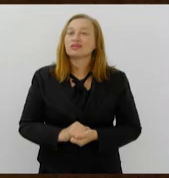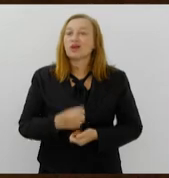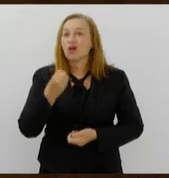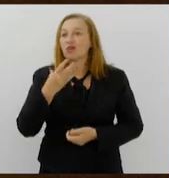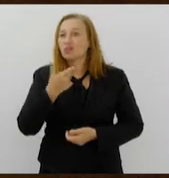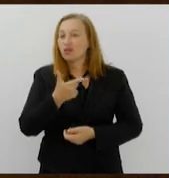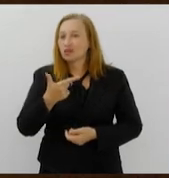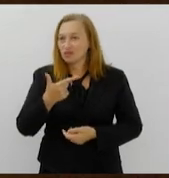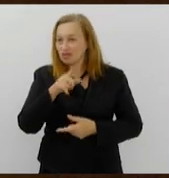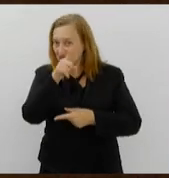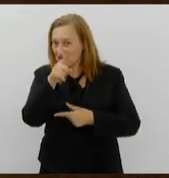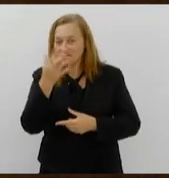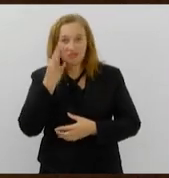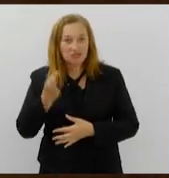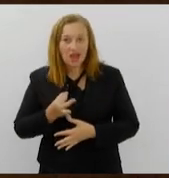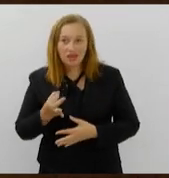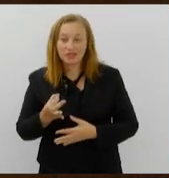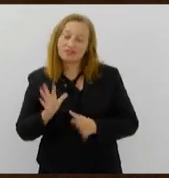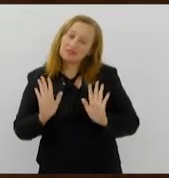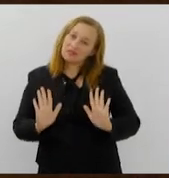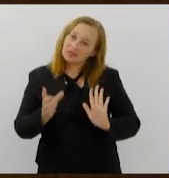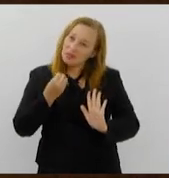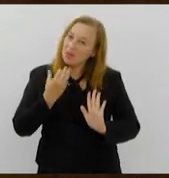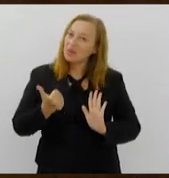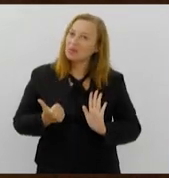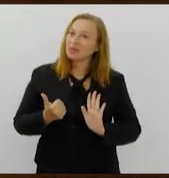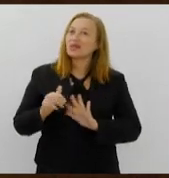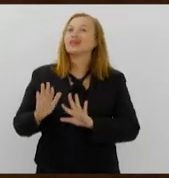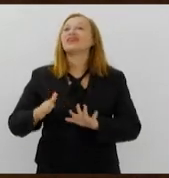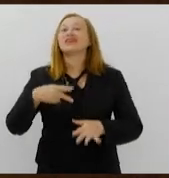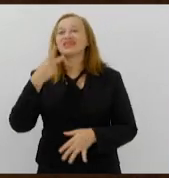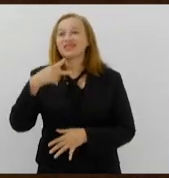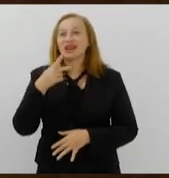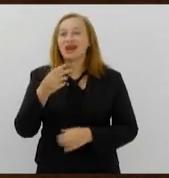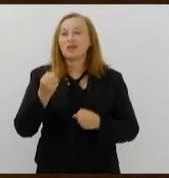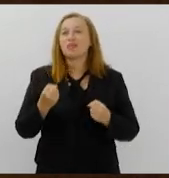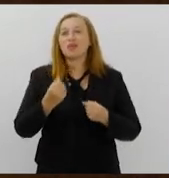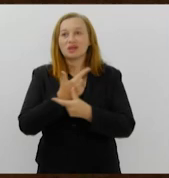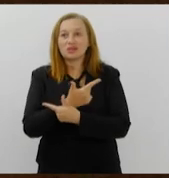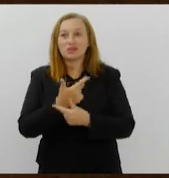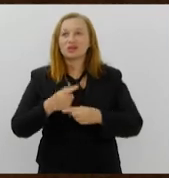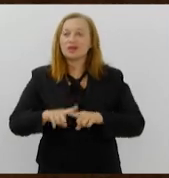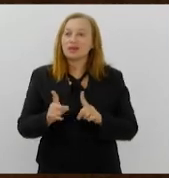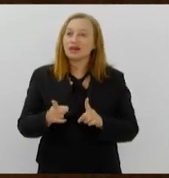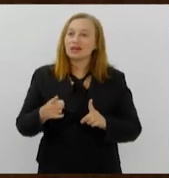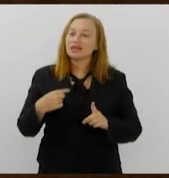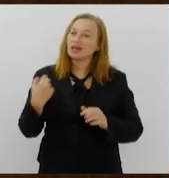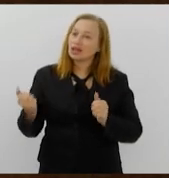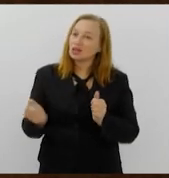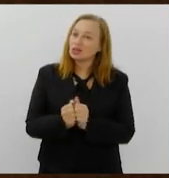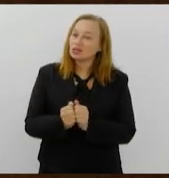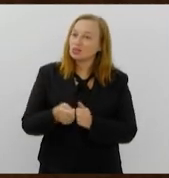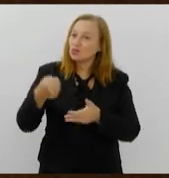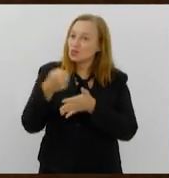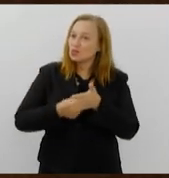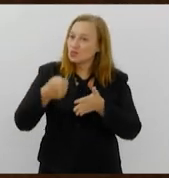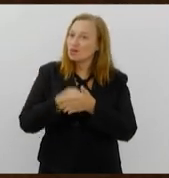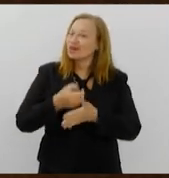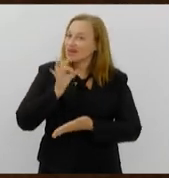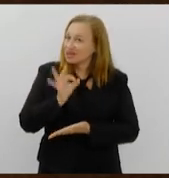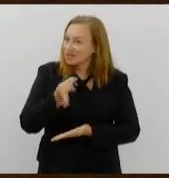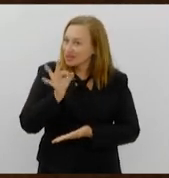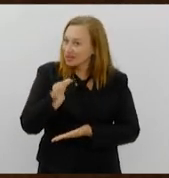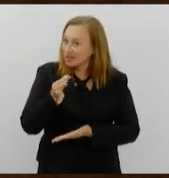vendo? Não sabe nem. Tá bom, então tá bom. Mas dizer boa sorte, mas estarei cobrando, com certeza, né,